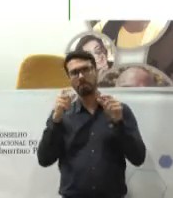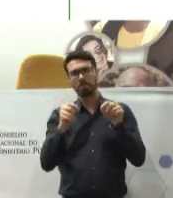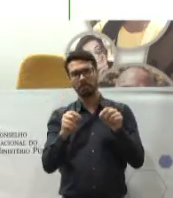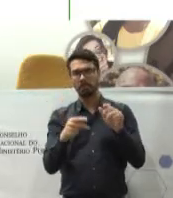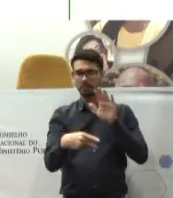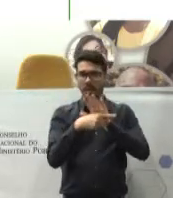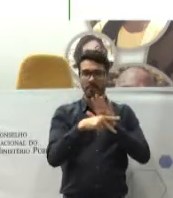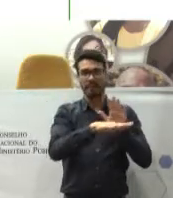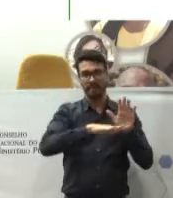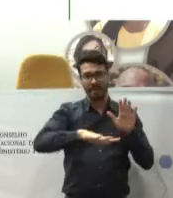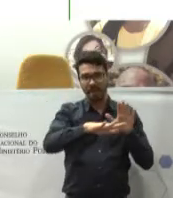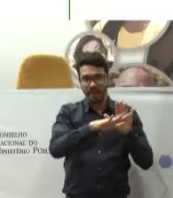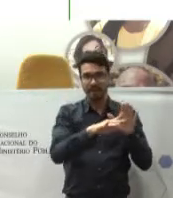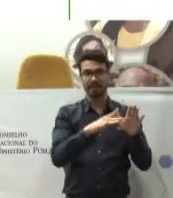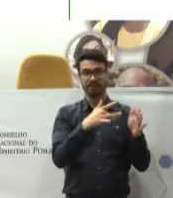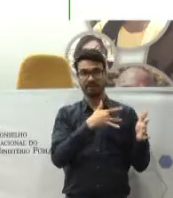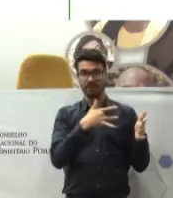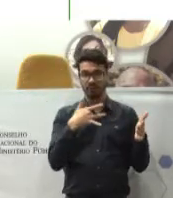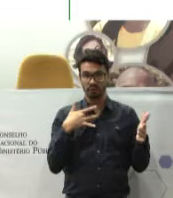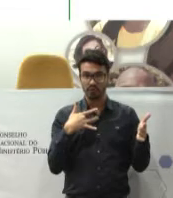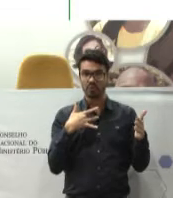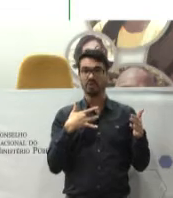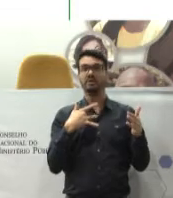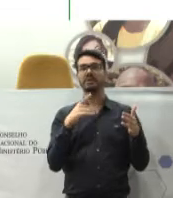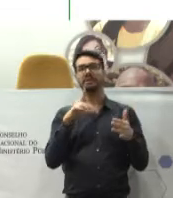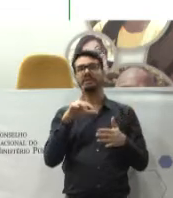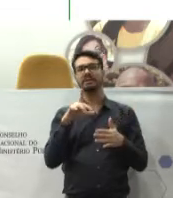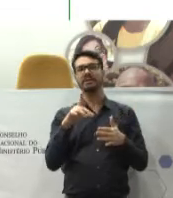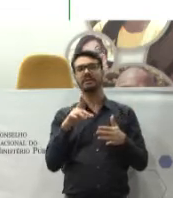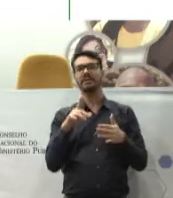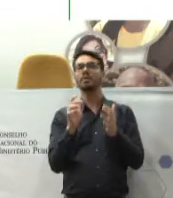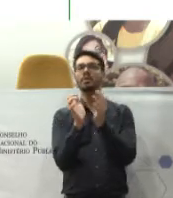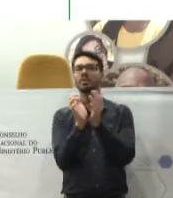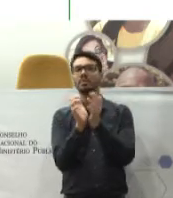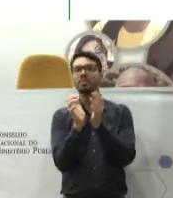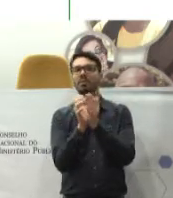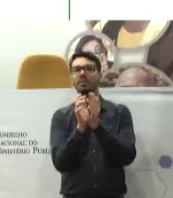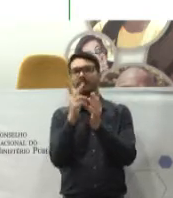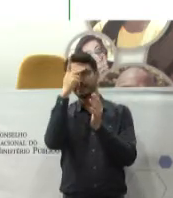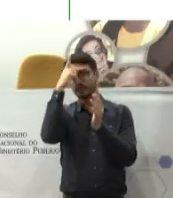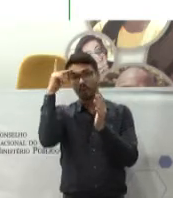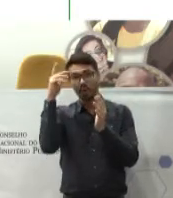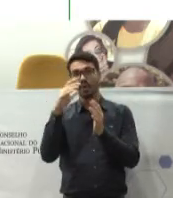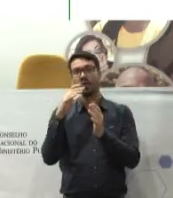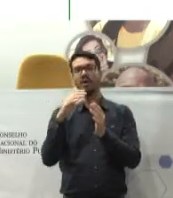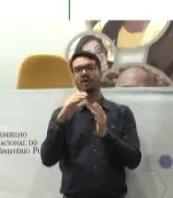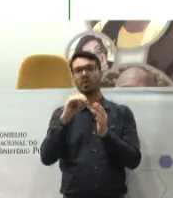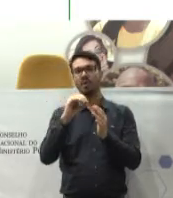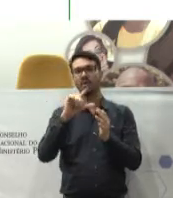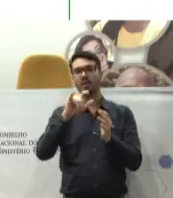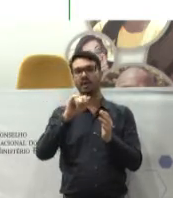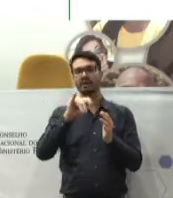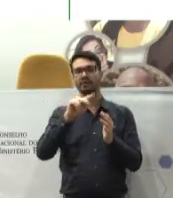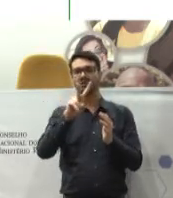saúde, através das demandas coletivas. Essa é a solução. e definimos a matéria, aí nós podemos